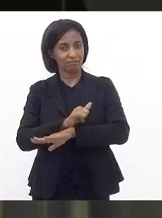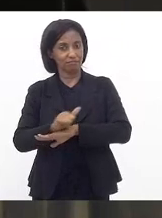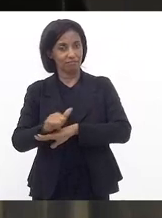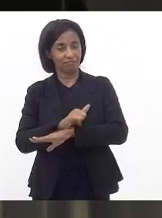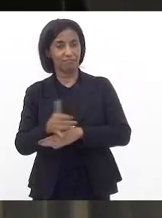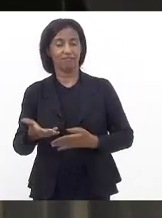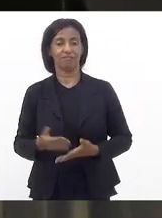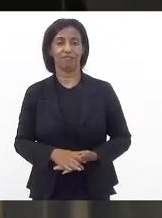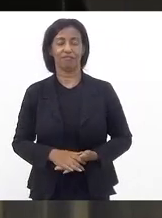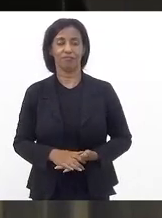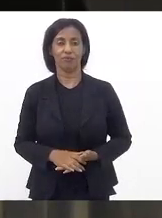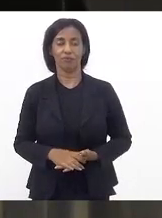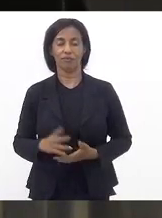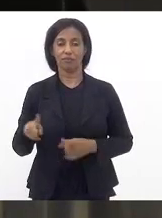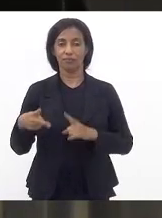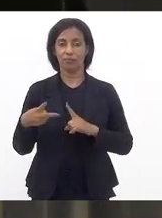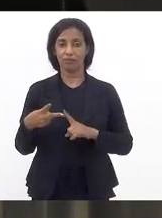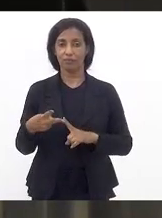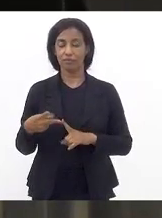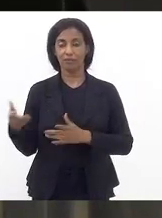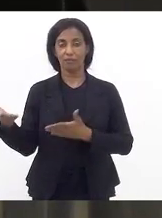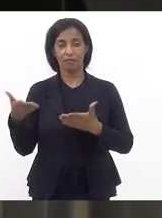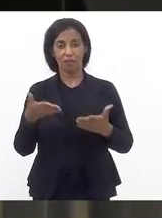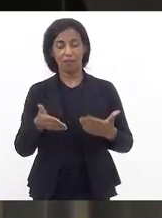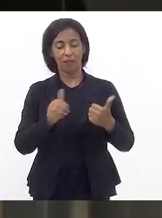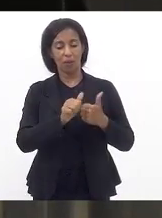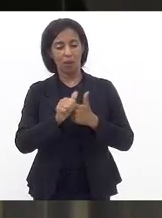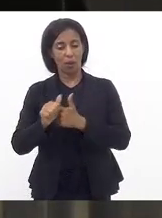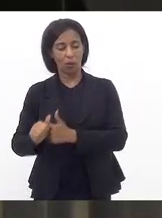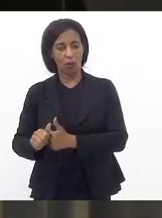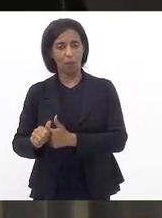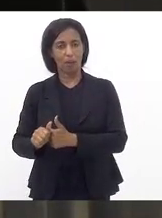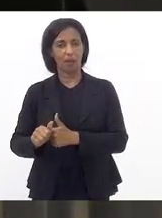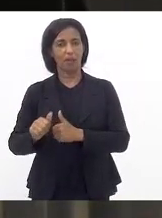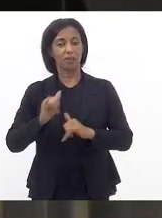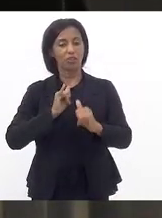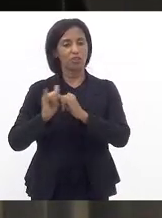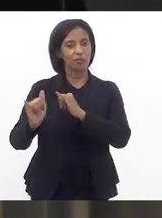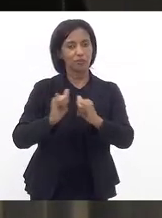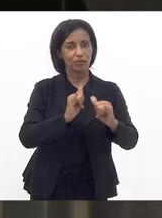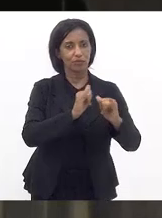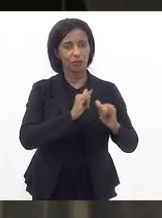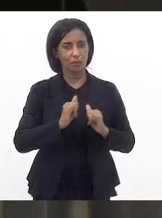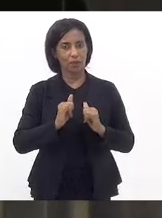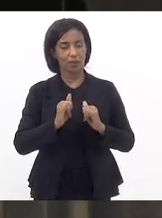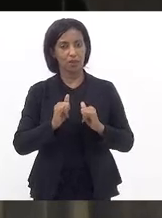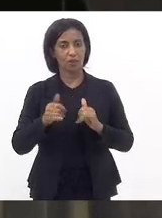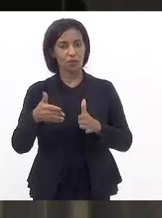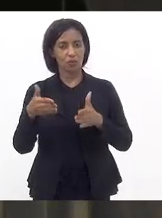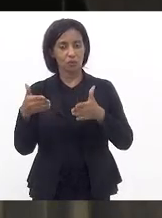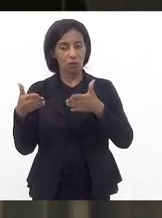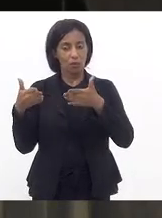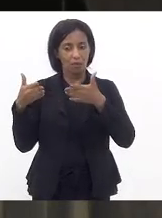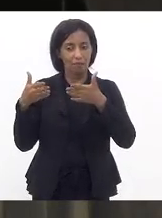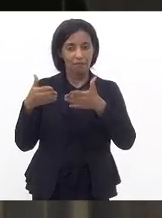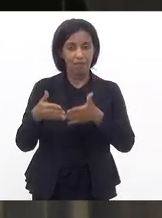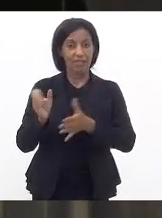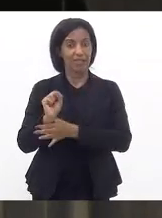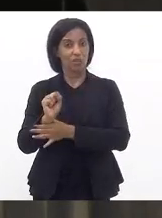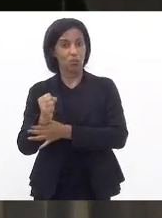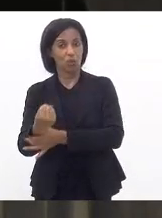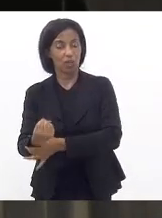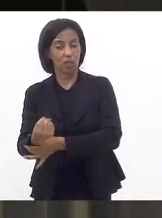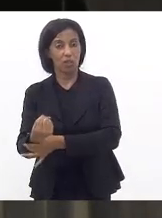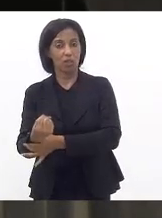pertinentes dois venham acompanhadas de ampla informação sobre a eficácia e